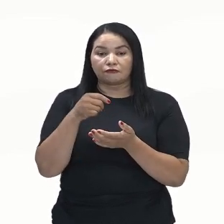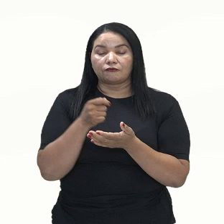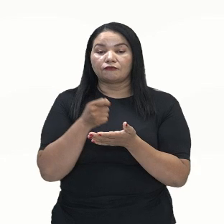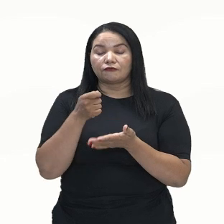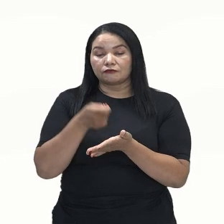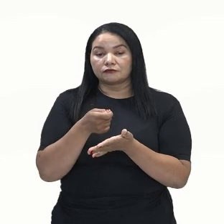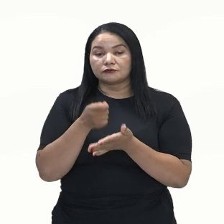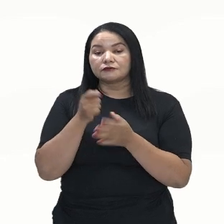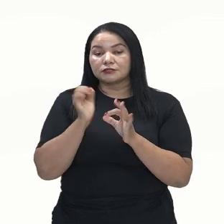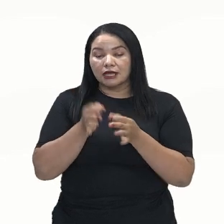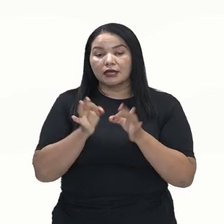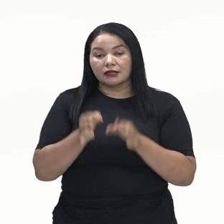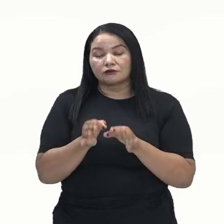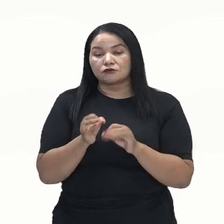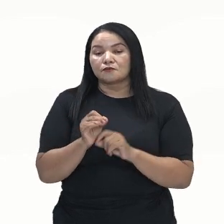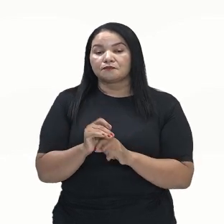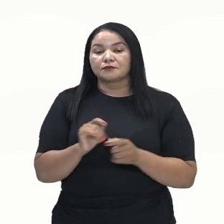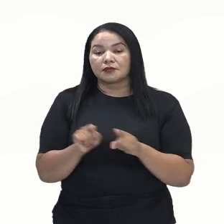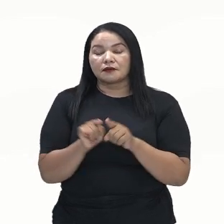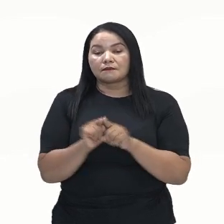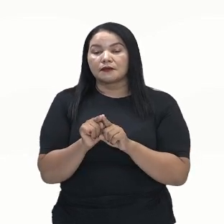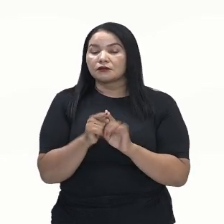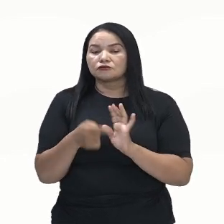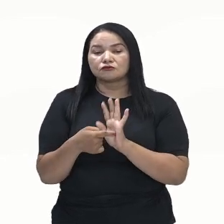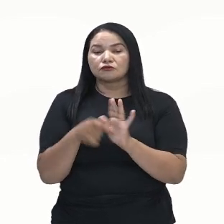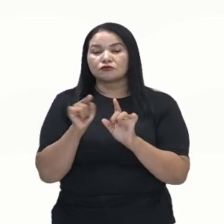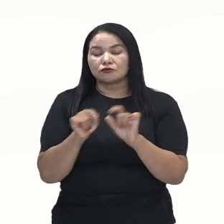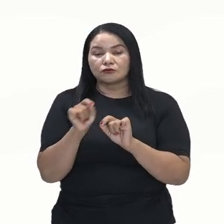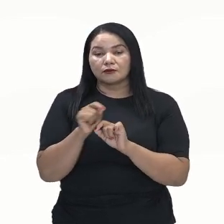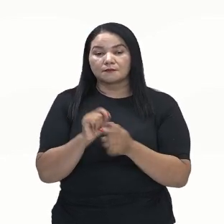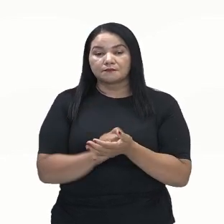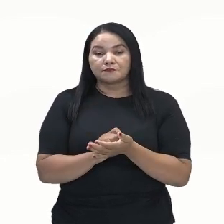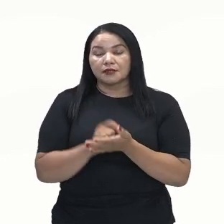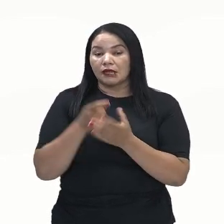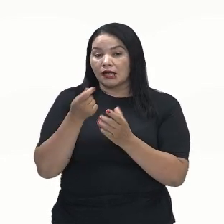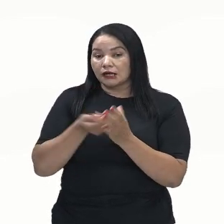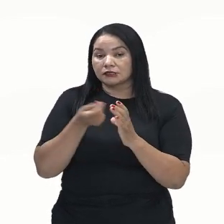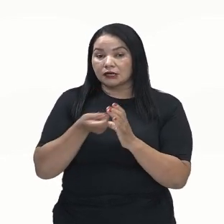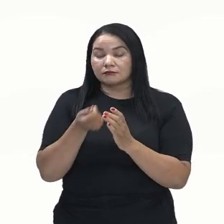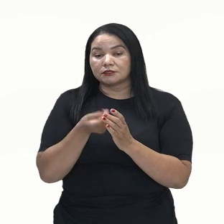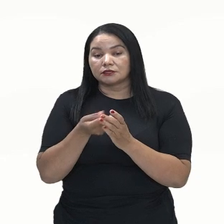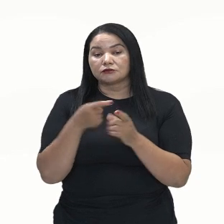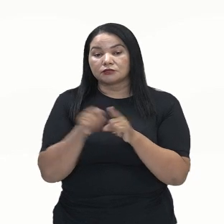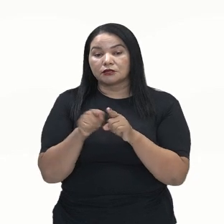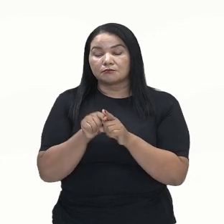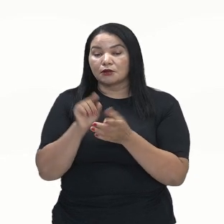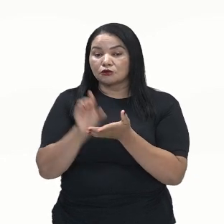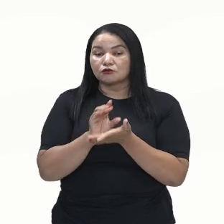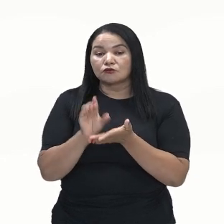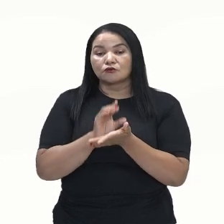que proporcionou a ela adquirir capital, lucro para